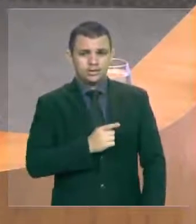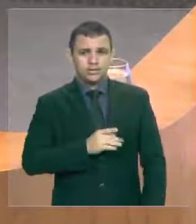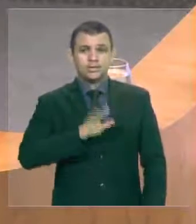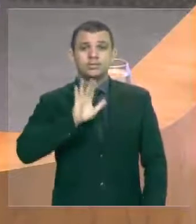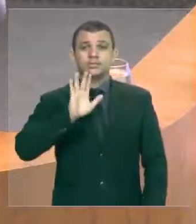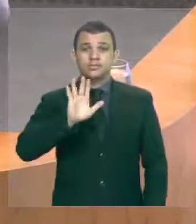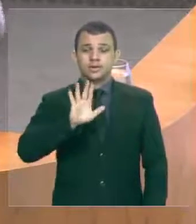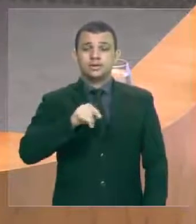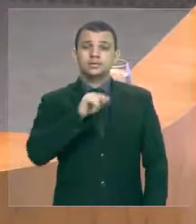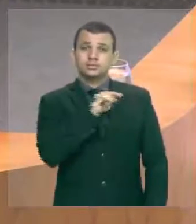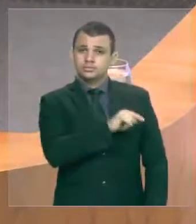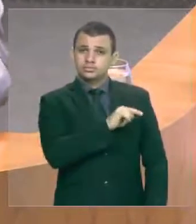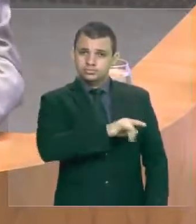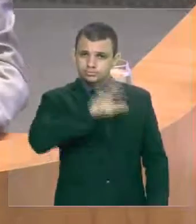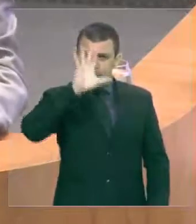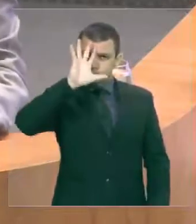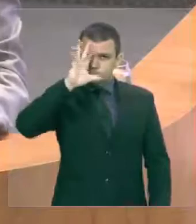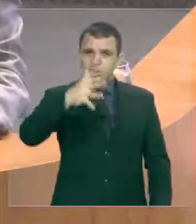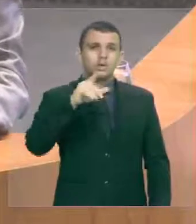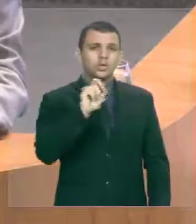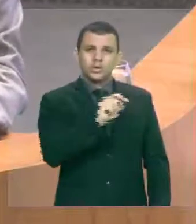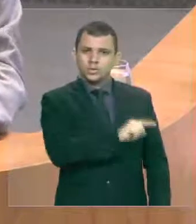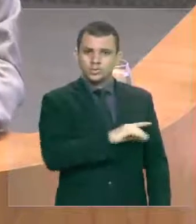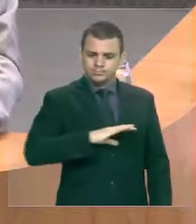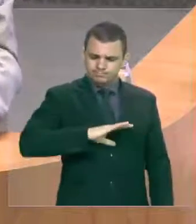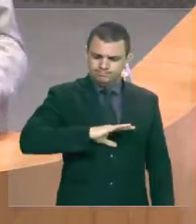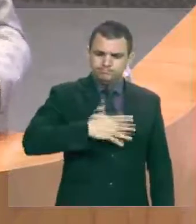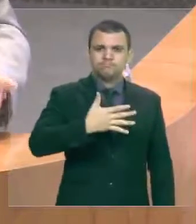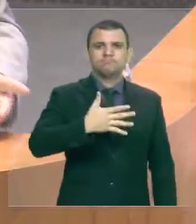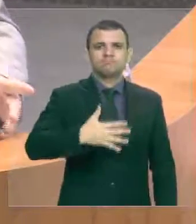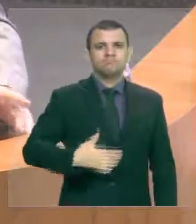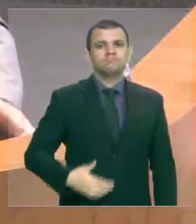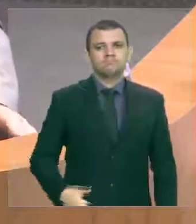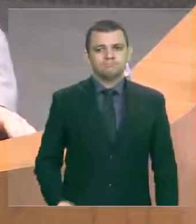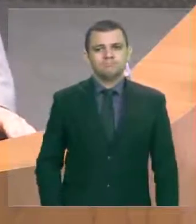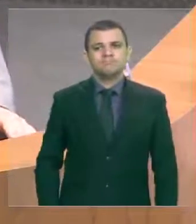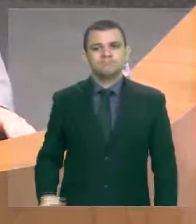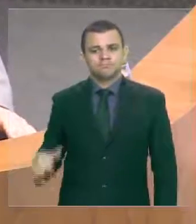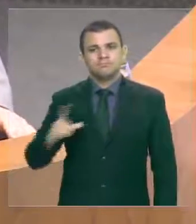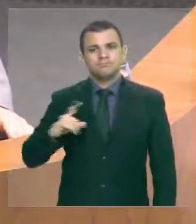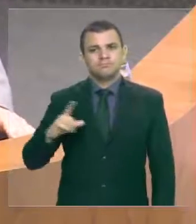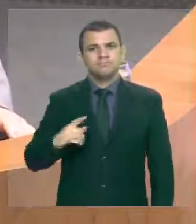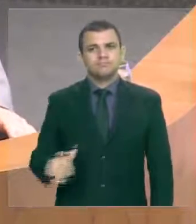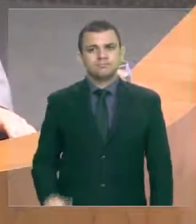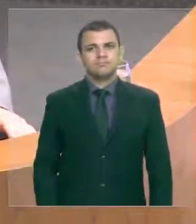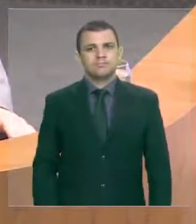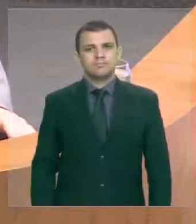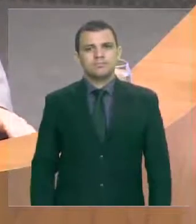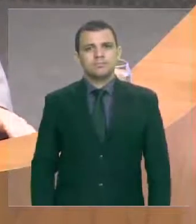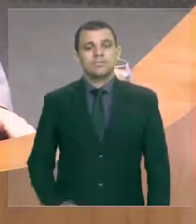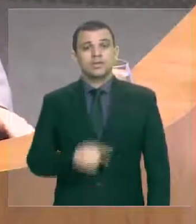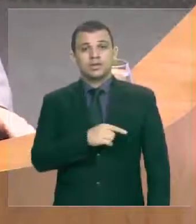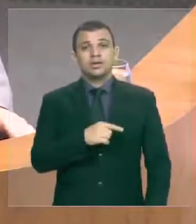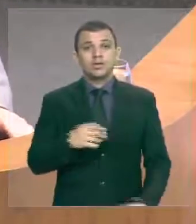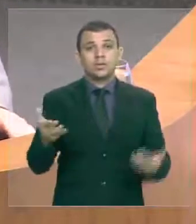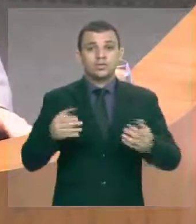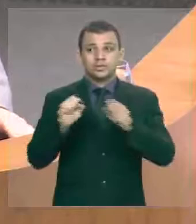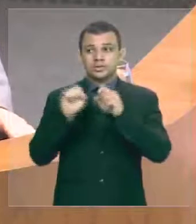resolveu enfrentar a realidade e dotar São Luís com um sistema de transporte